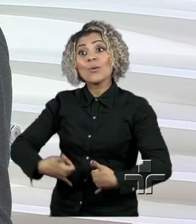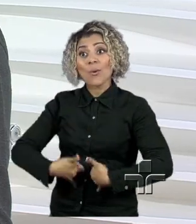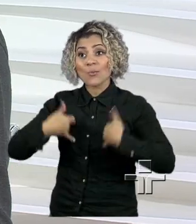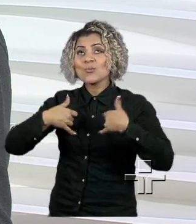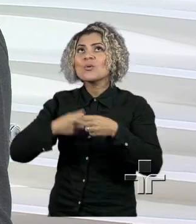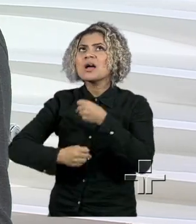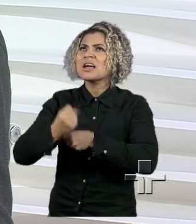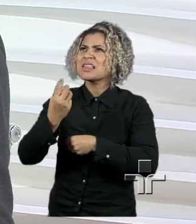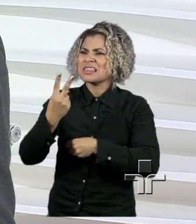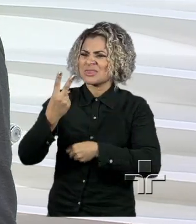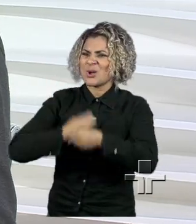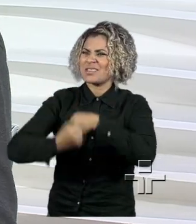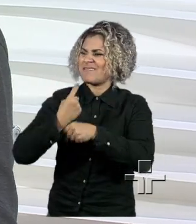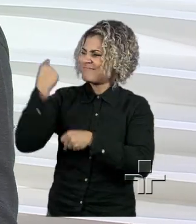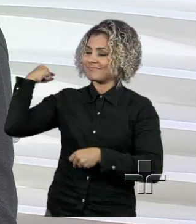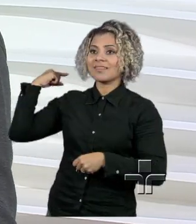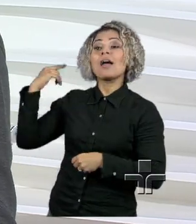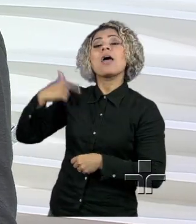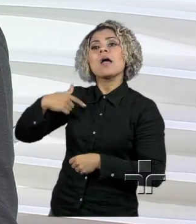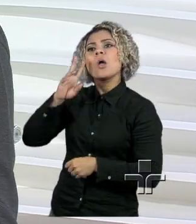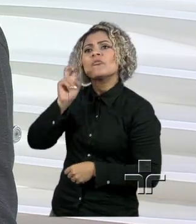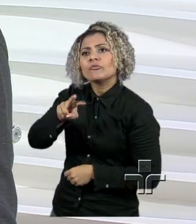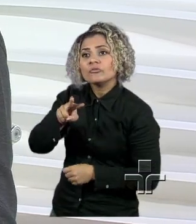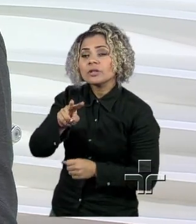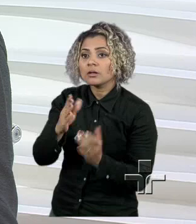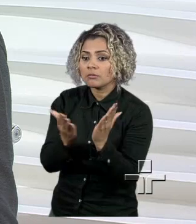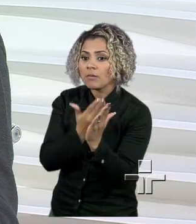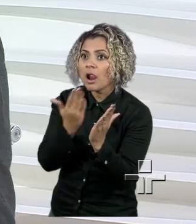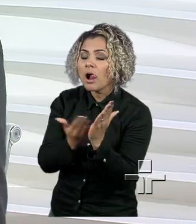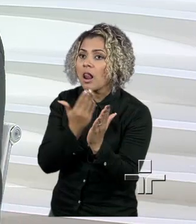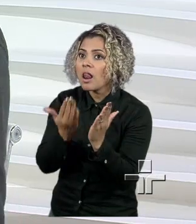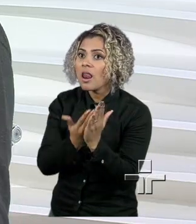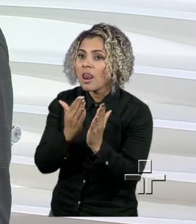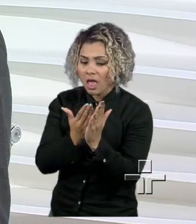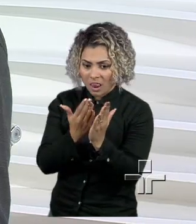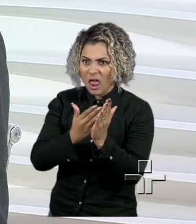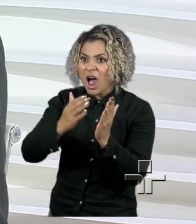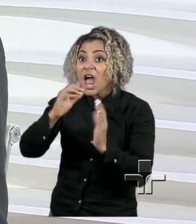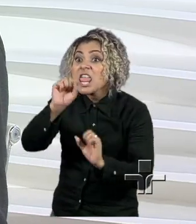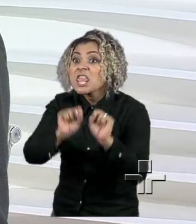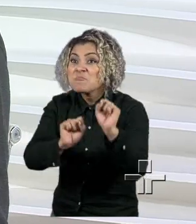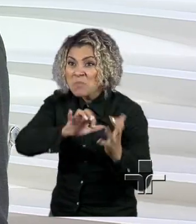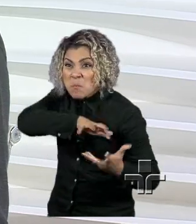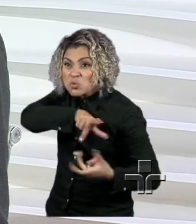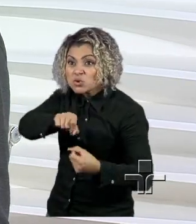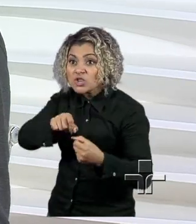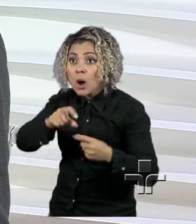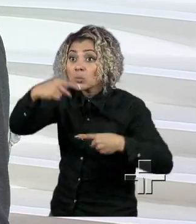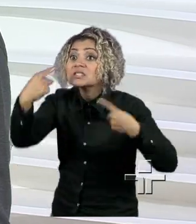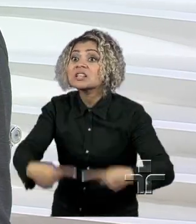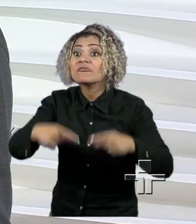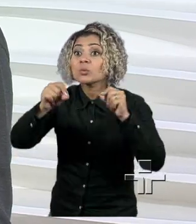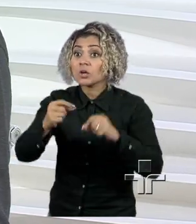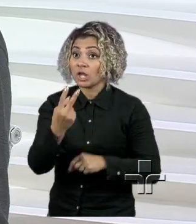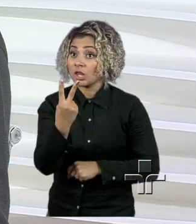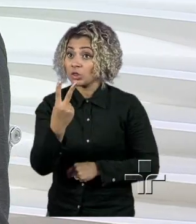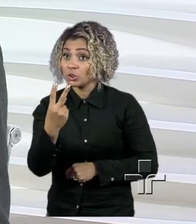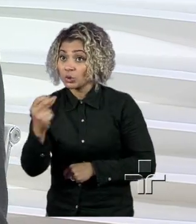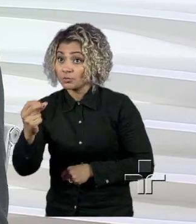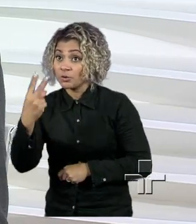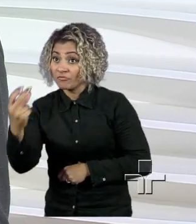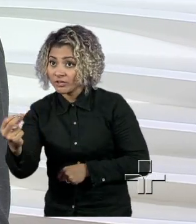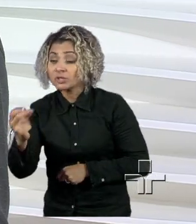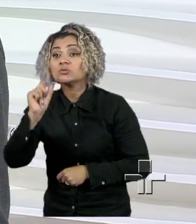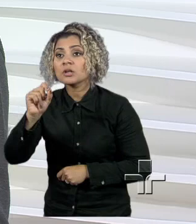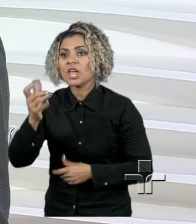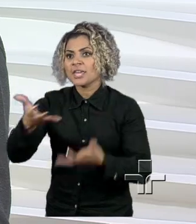ano retrasado eu vi no Annual Report de uma empresa mundial, que o desafio dela para 2020 era ser a